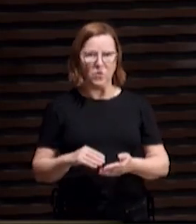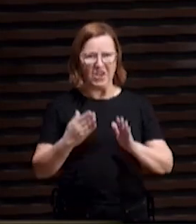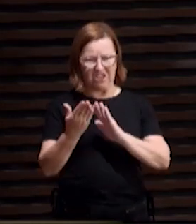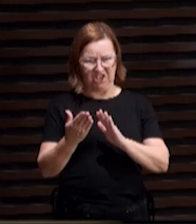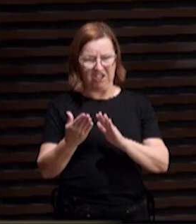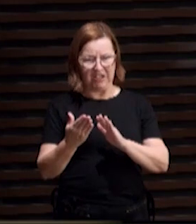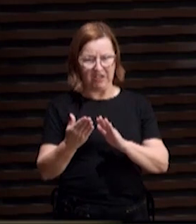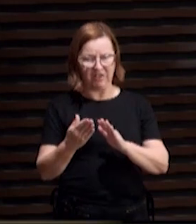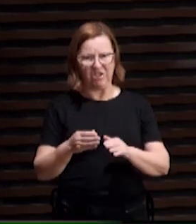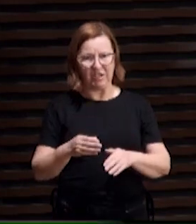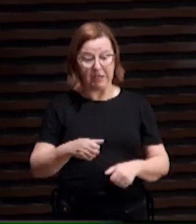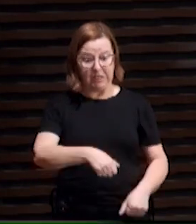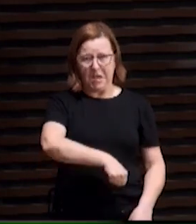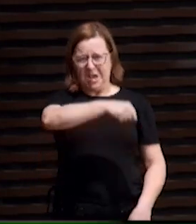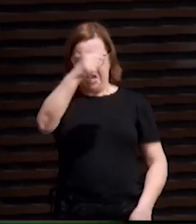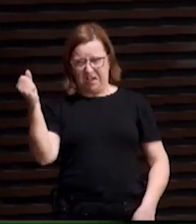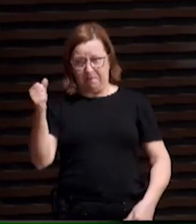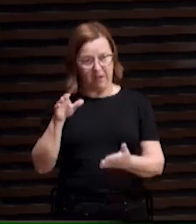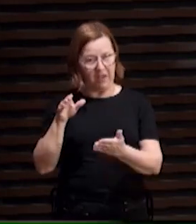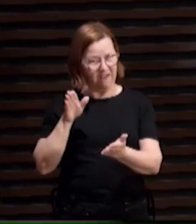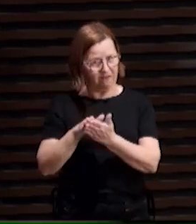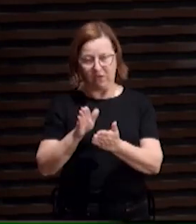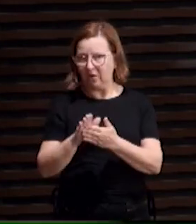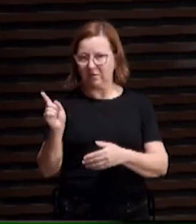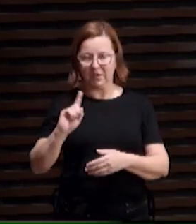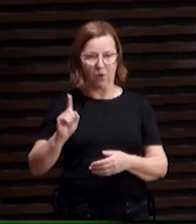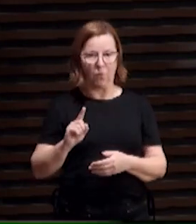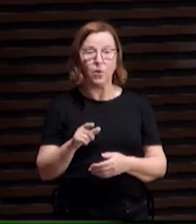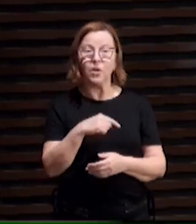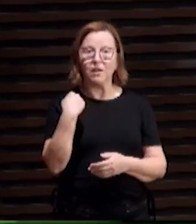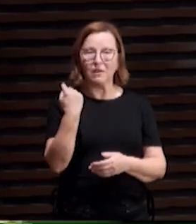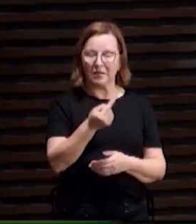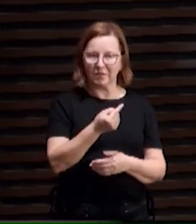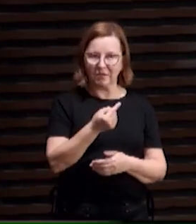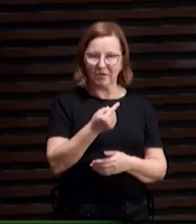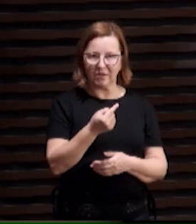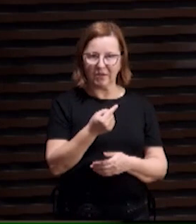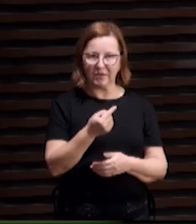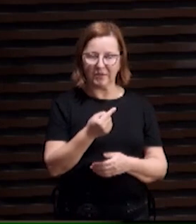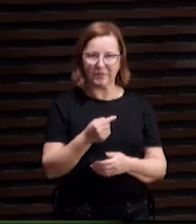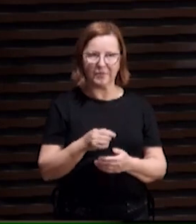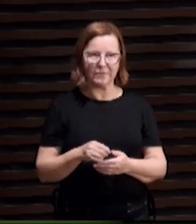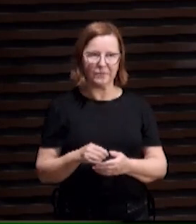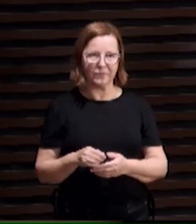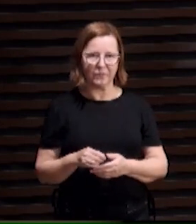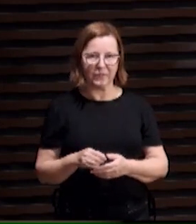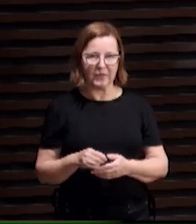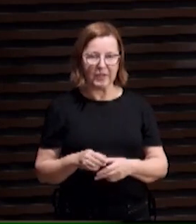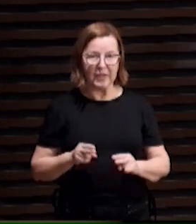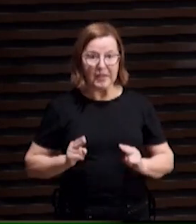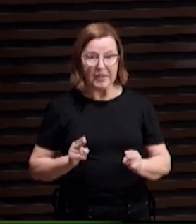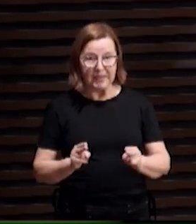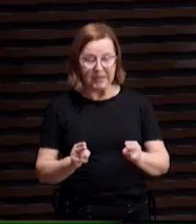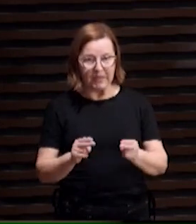foge, que diante das ameaças retroage. Nós somos da espécie que vai para frente